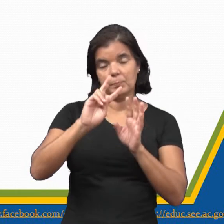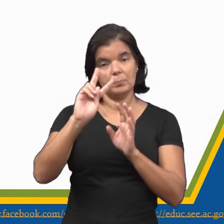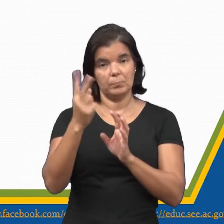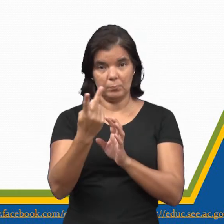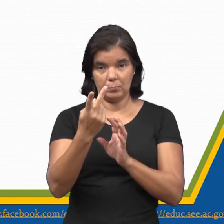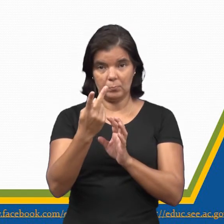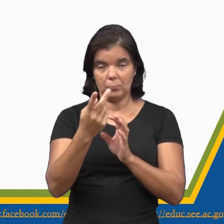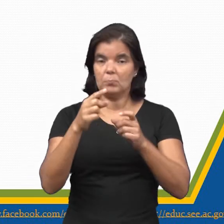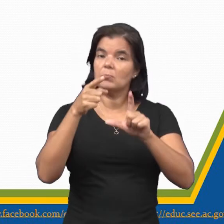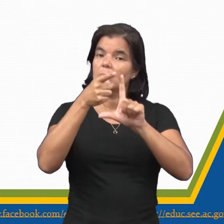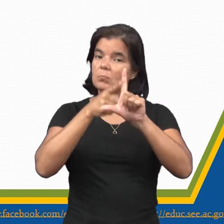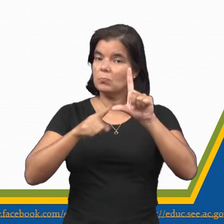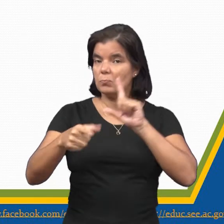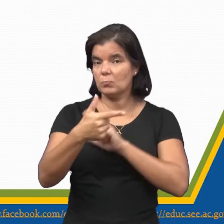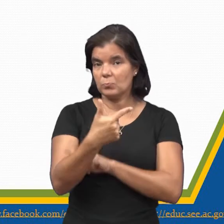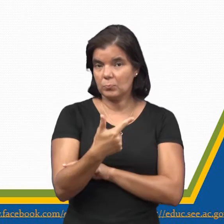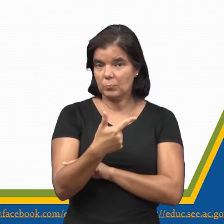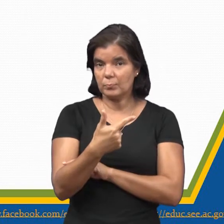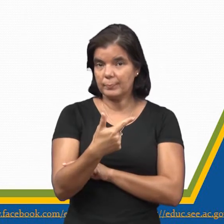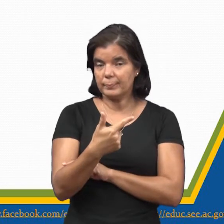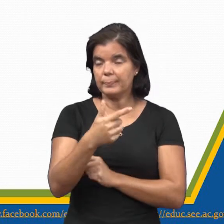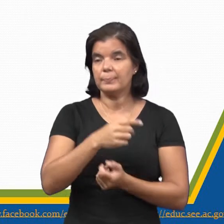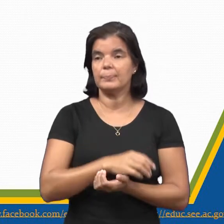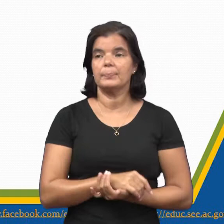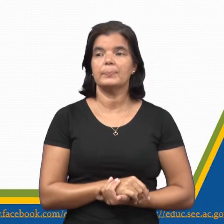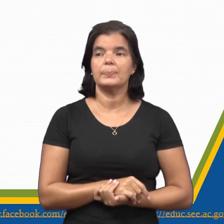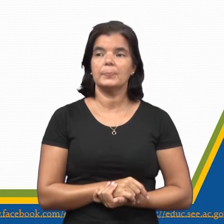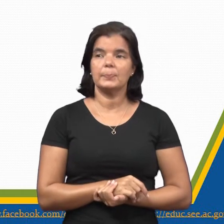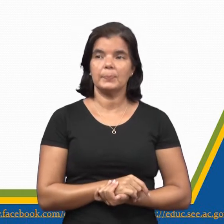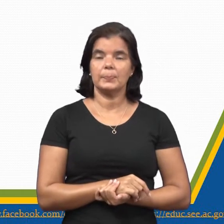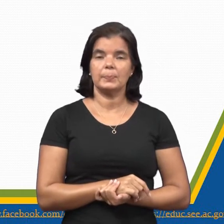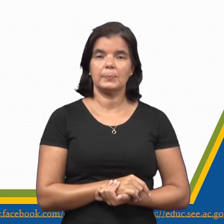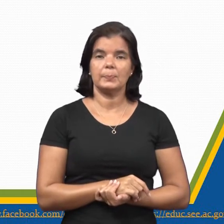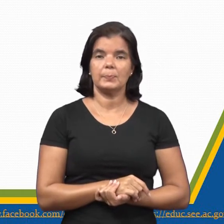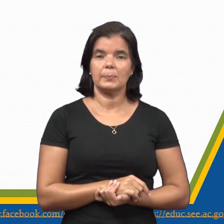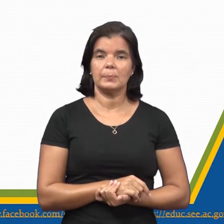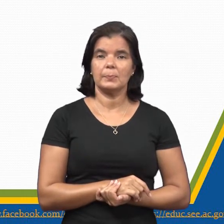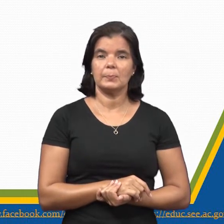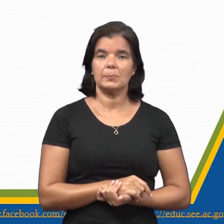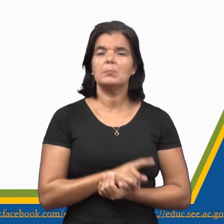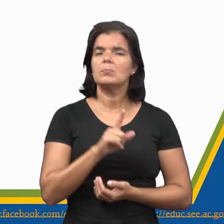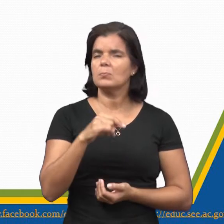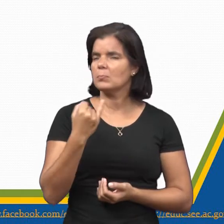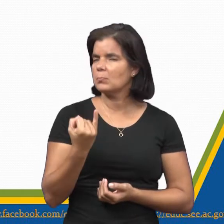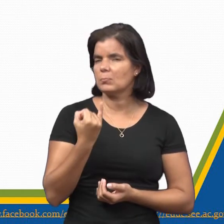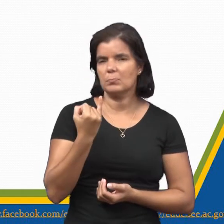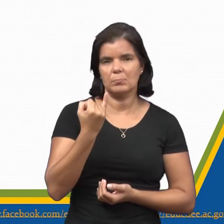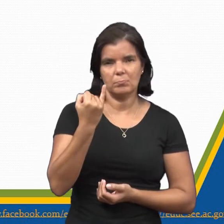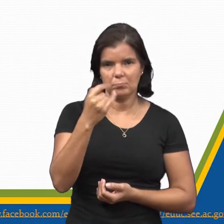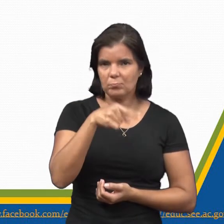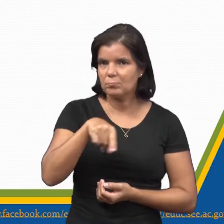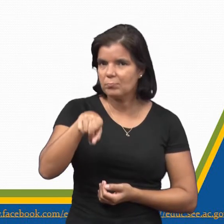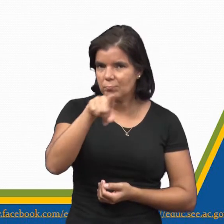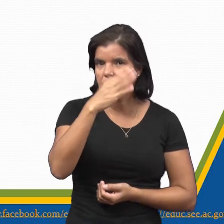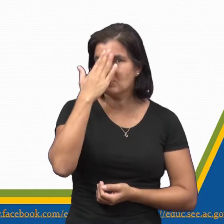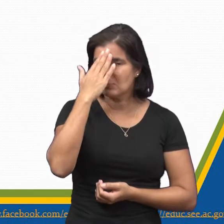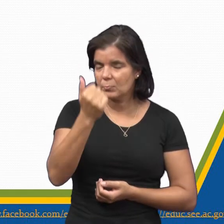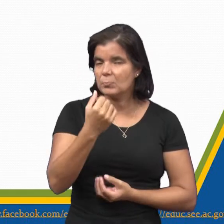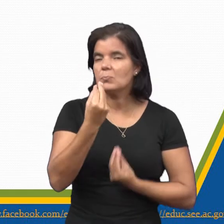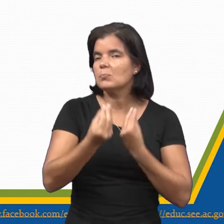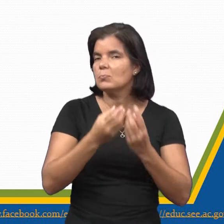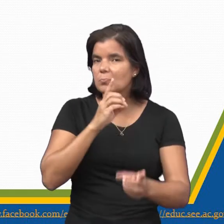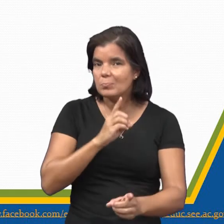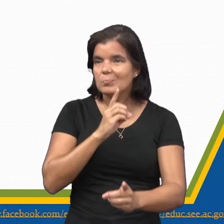altura H e dividir por 2. É importantíssimo você saber